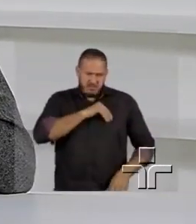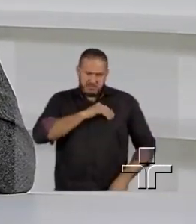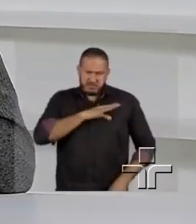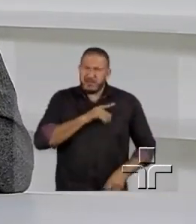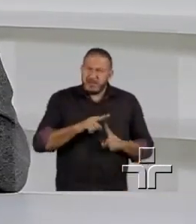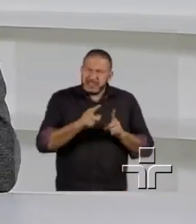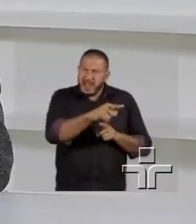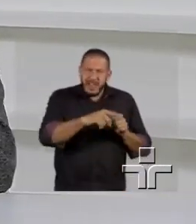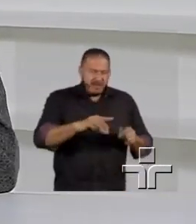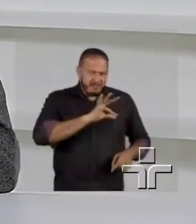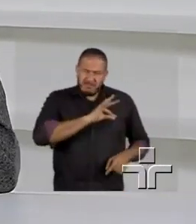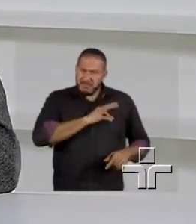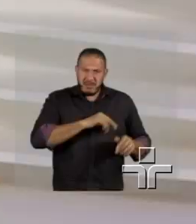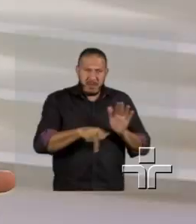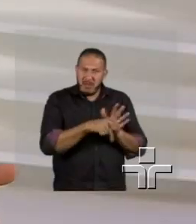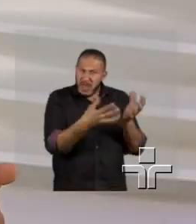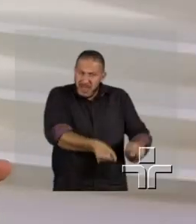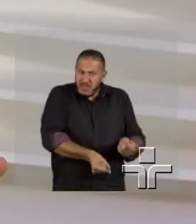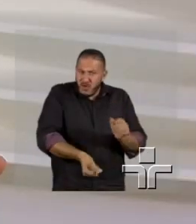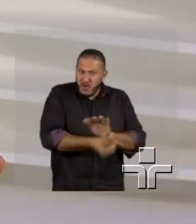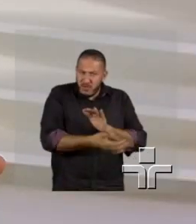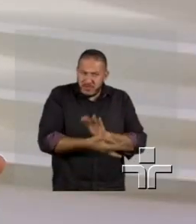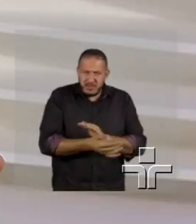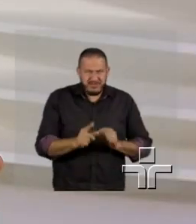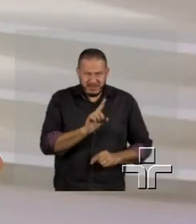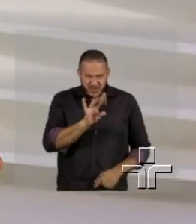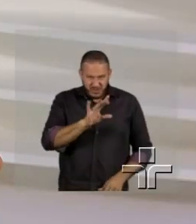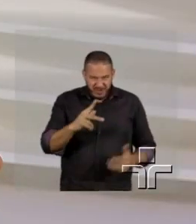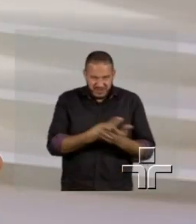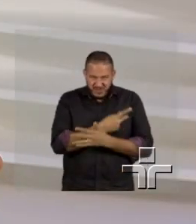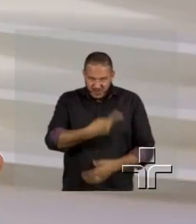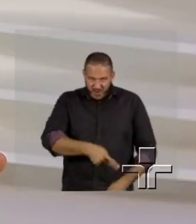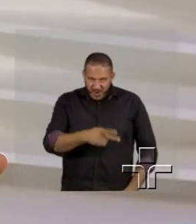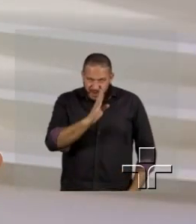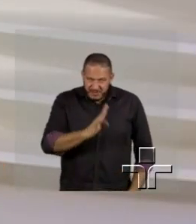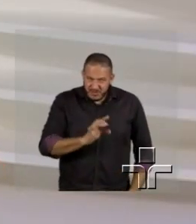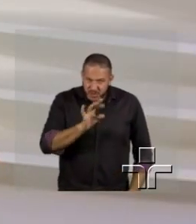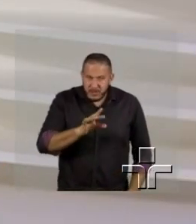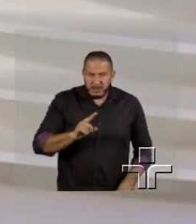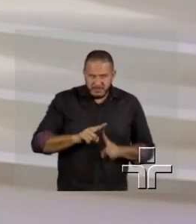legislação tem que ser mais pesada. A execução penal tem que ser pesada.